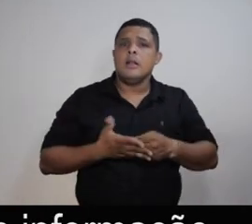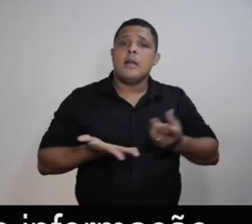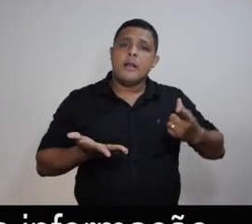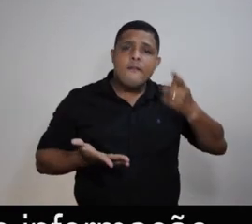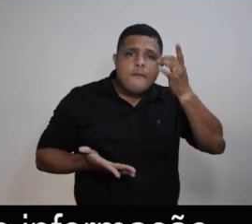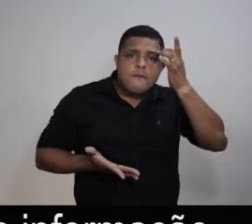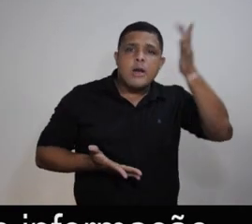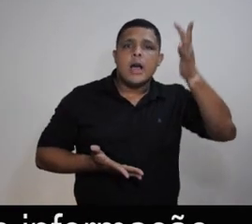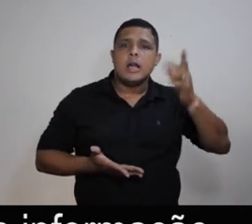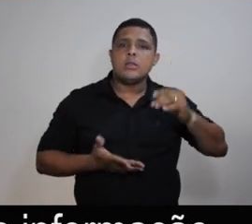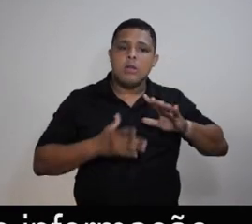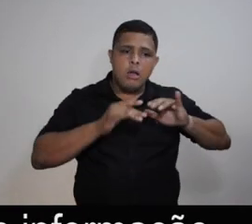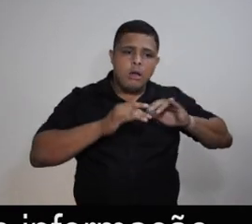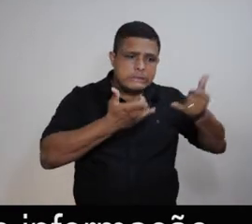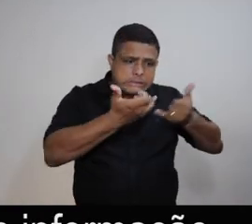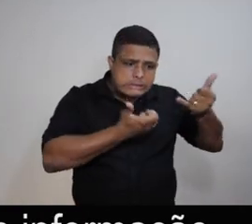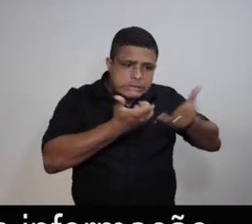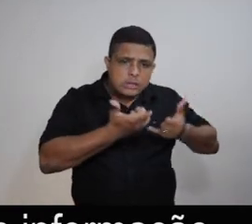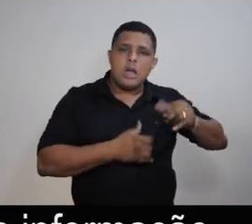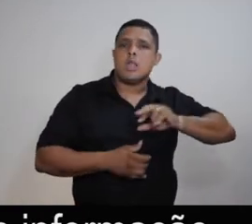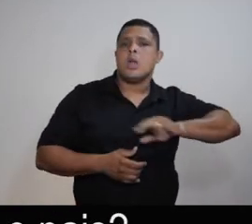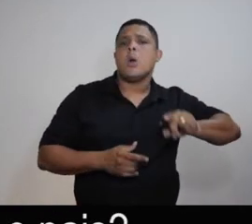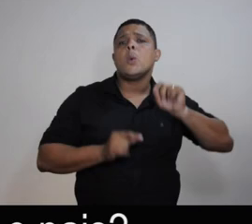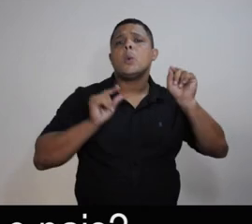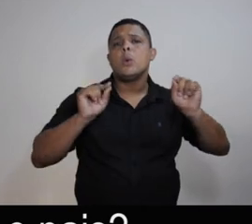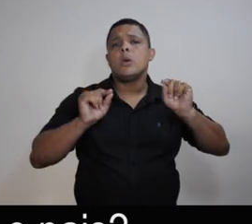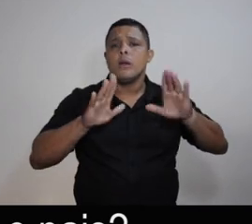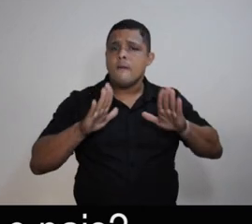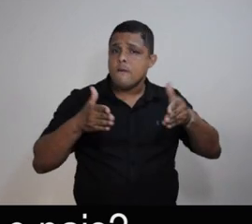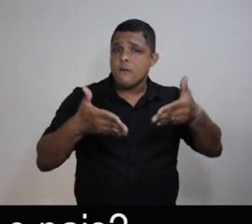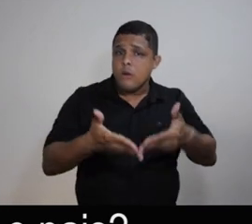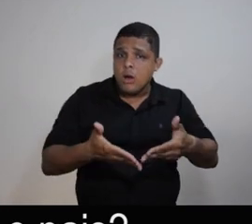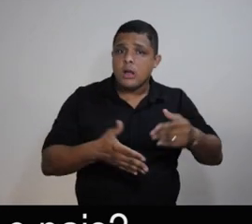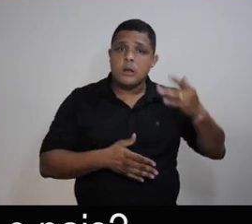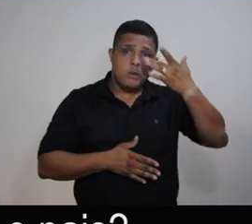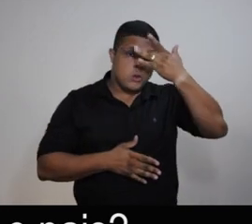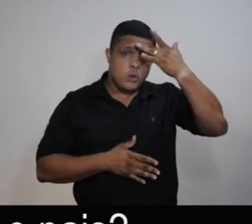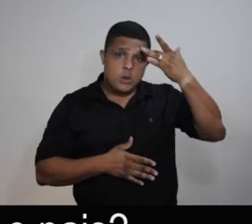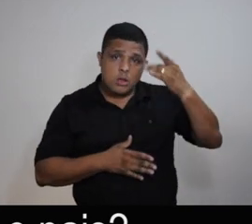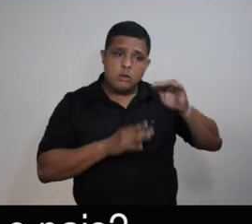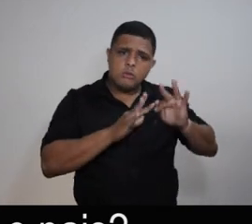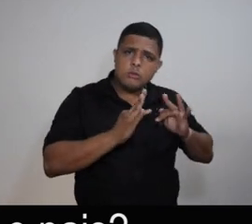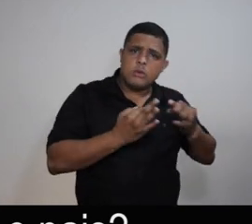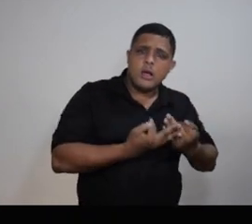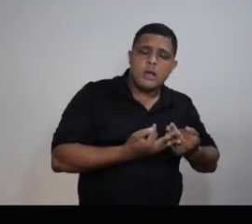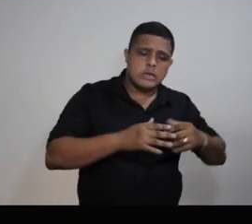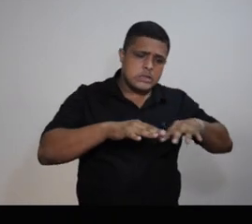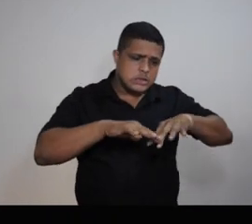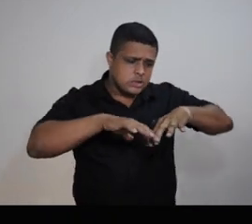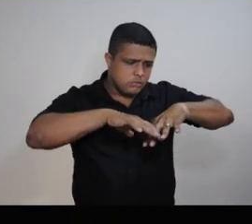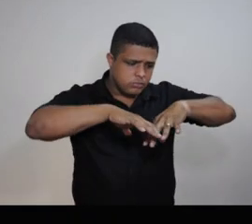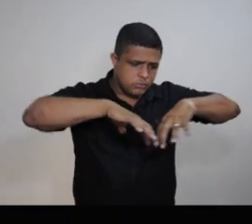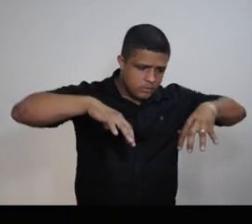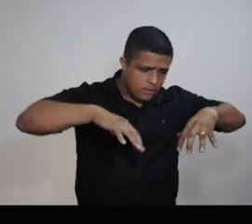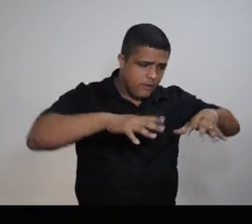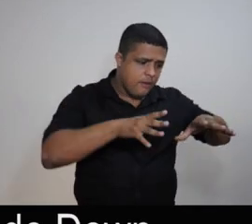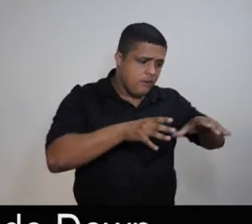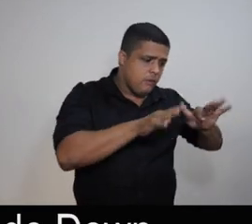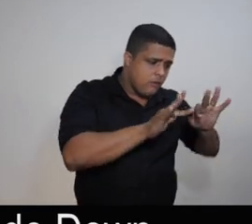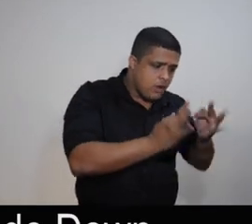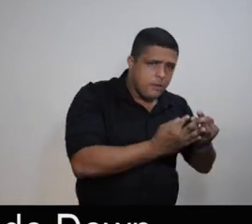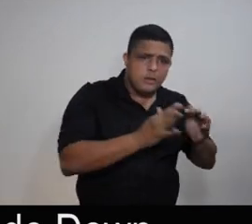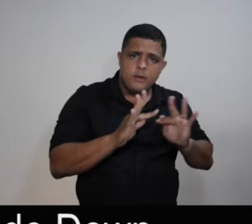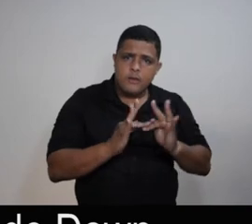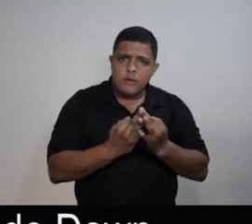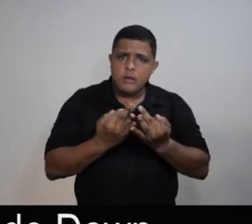mas não necessariamente é fácil você chegar na informação. Então, do que se trata esse papo com mães e pais? A gente separa as famílias pela